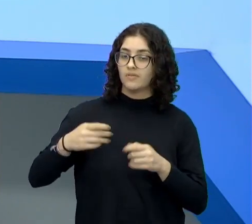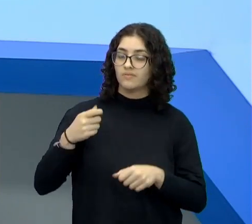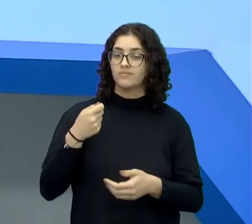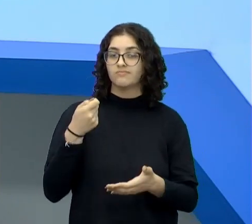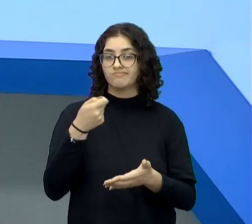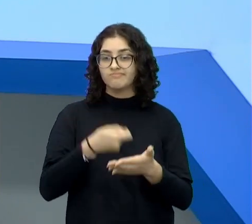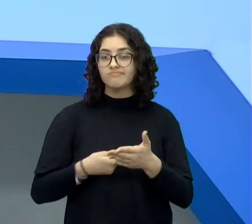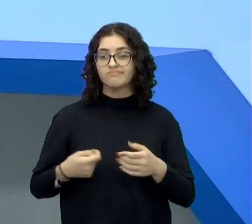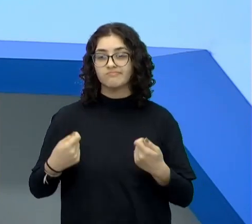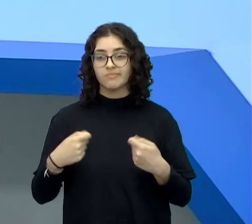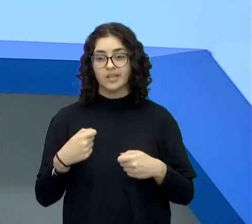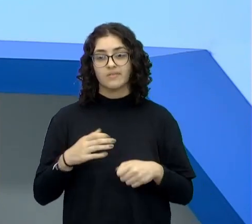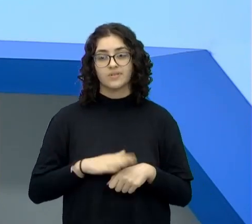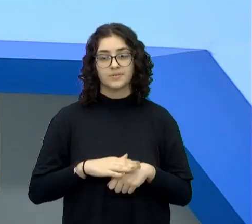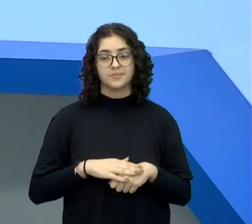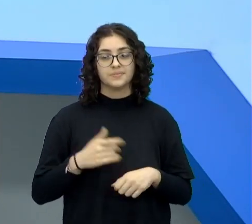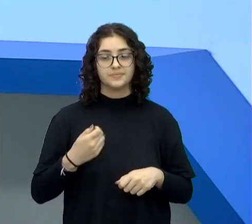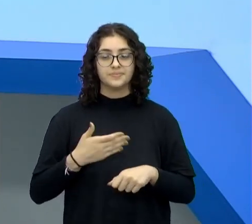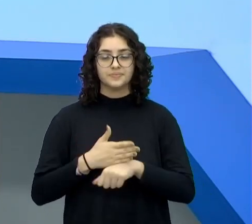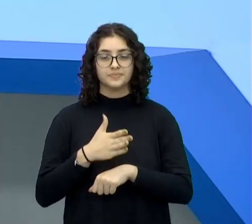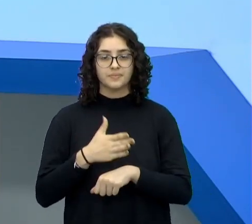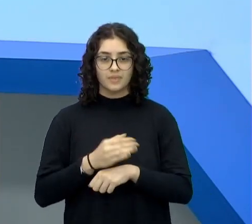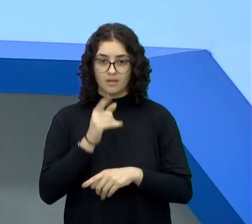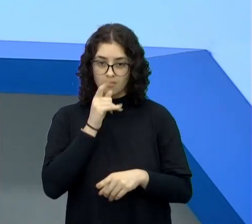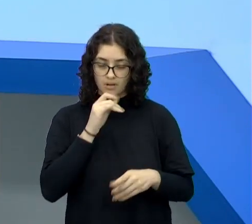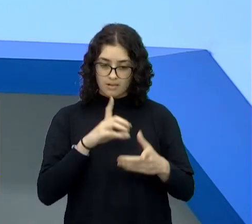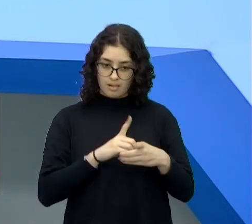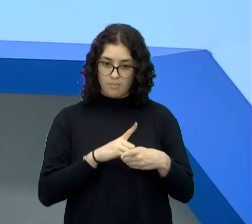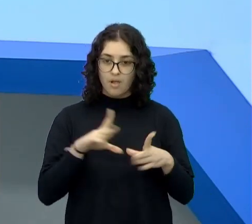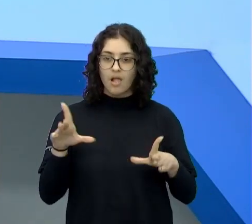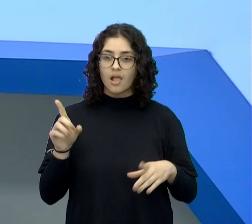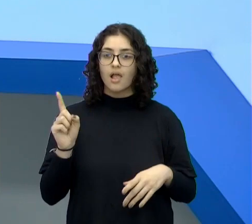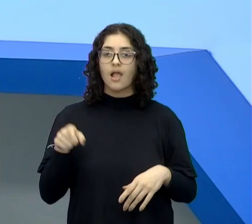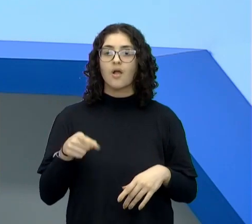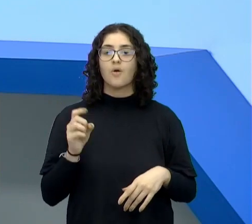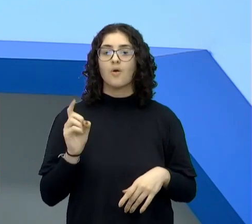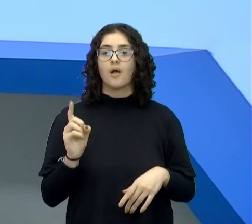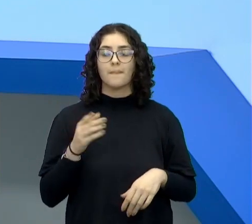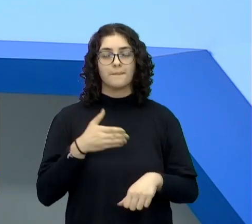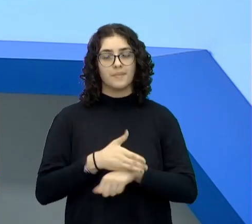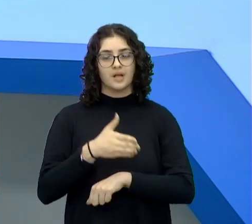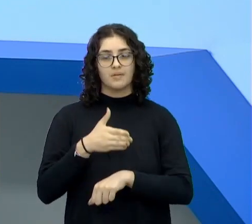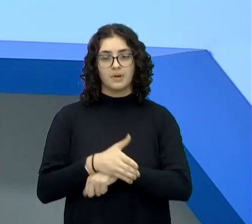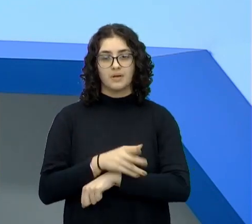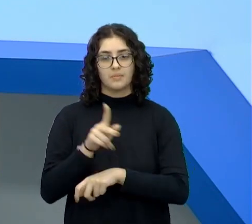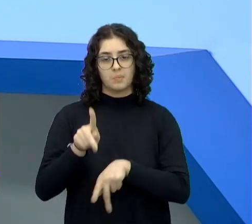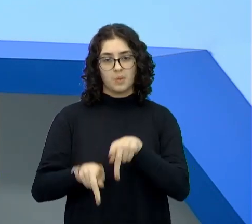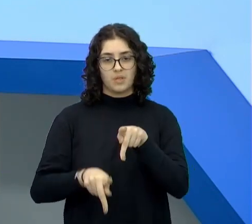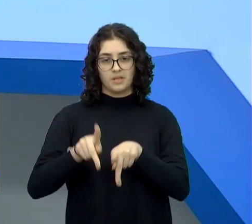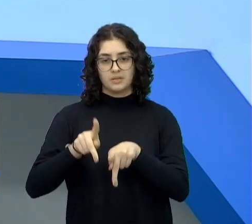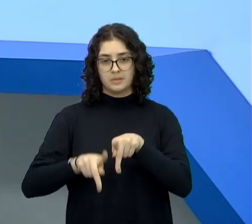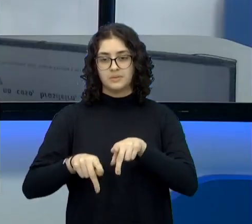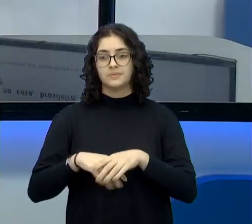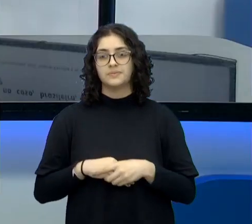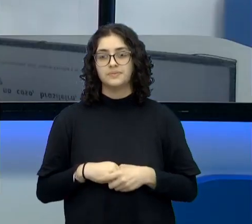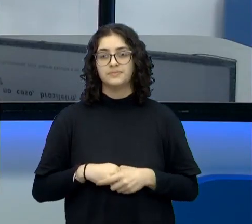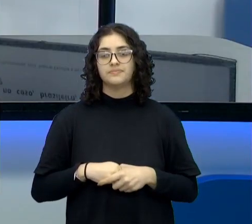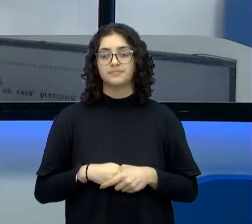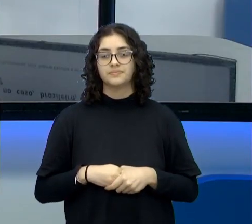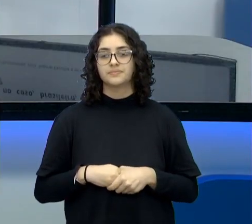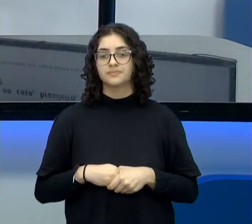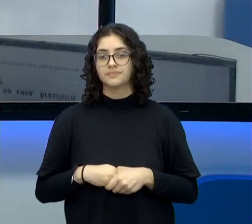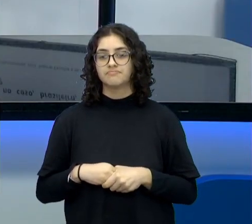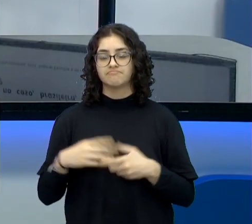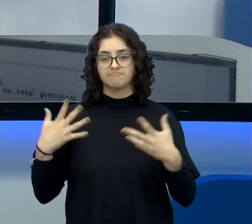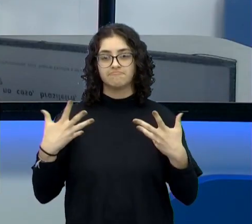elas podem ter essa participação. Se a gente está falando de uma democracia, ela só existe com a participação popular. Maravilha. E